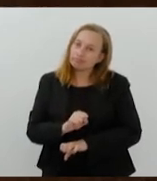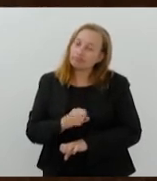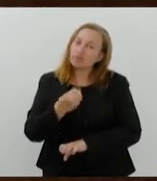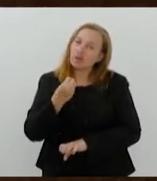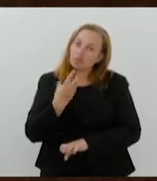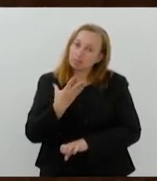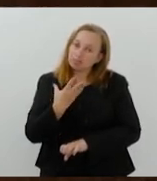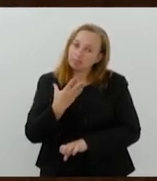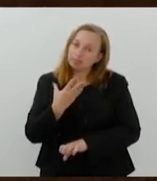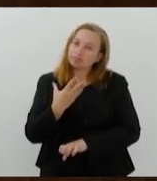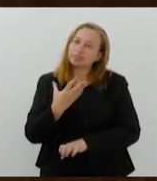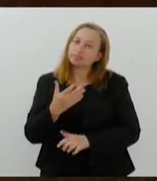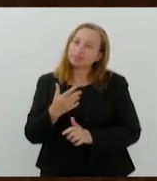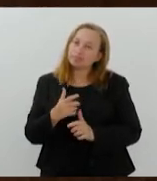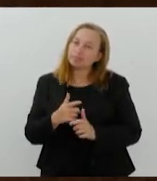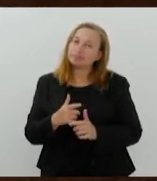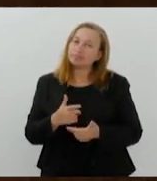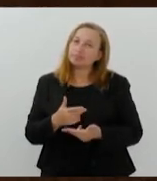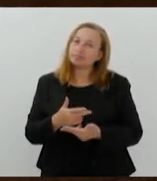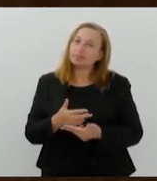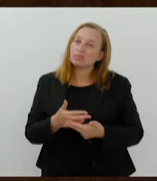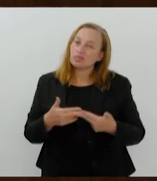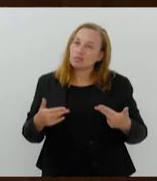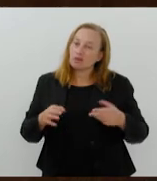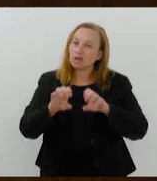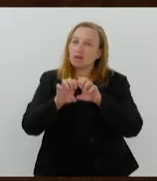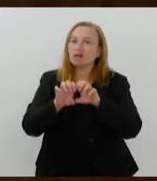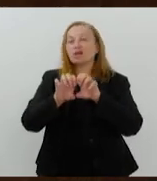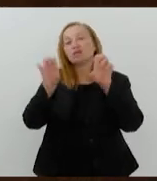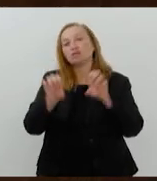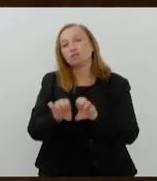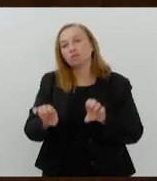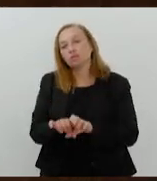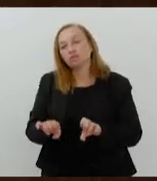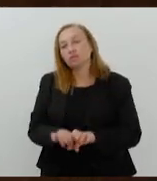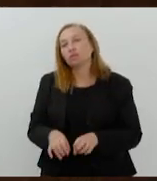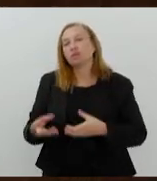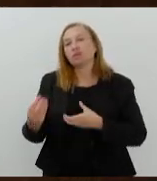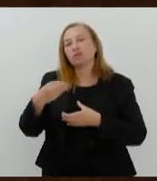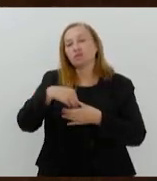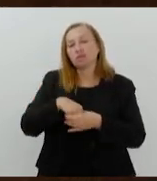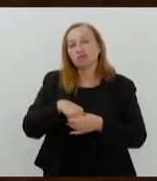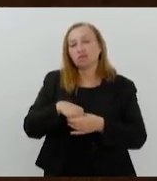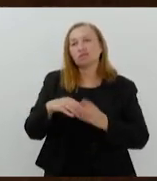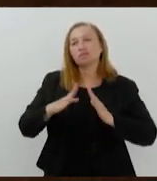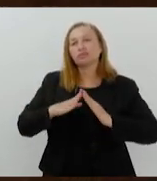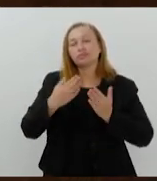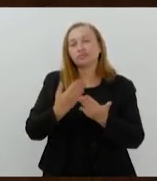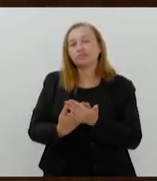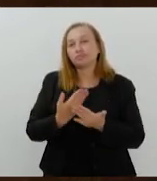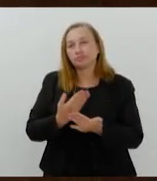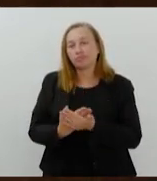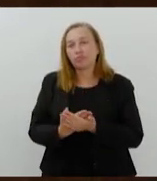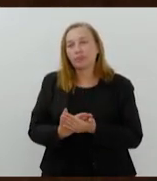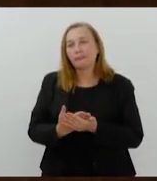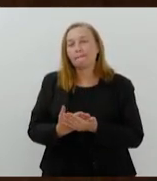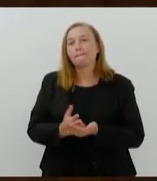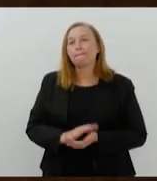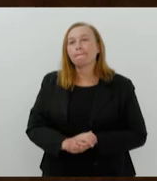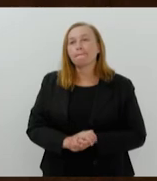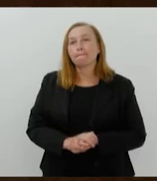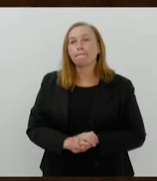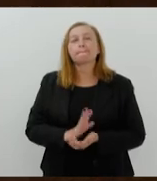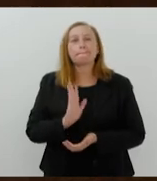boa, grande, com muita infraestrutura, inclusive interna, lá do colégio. Esse colégio